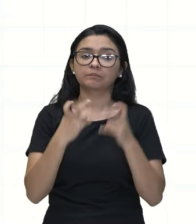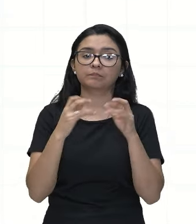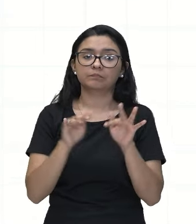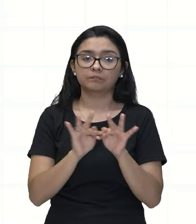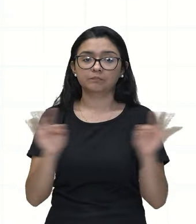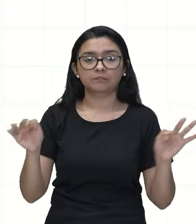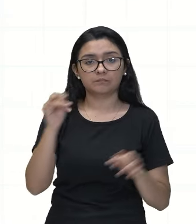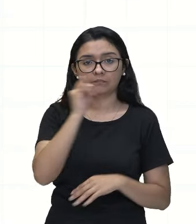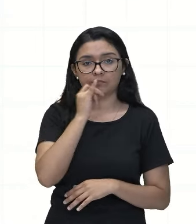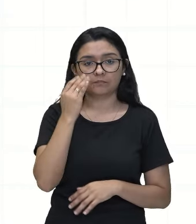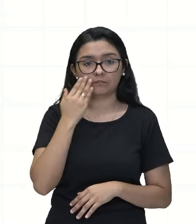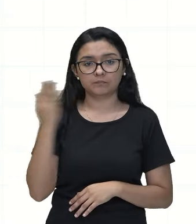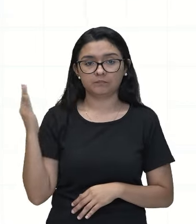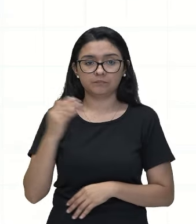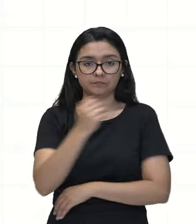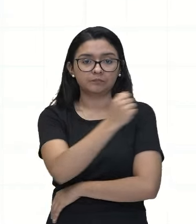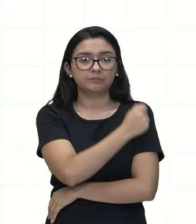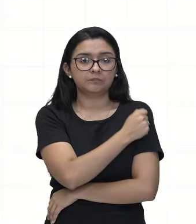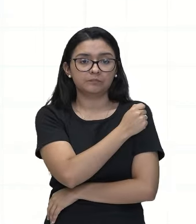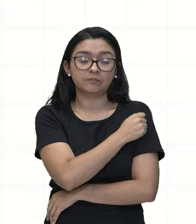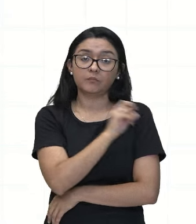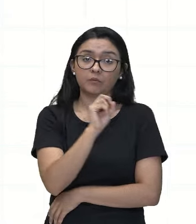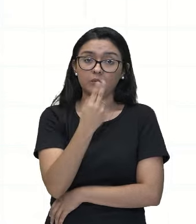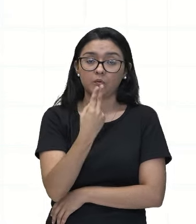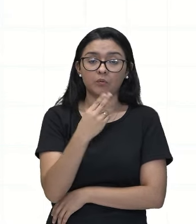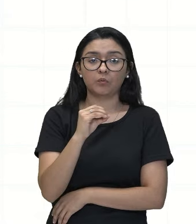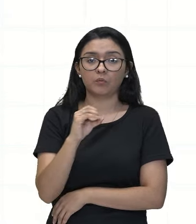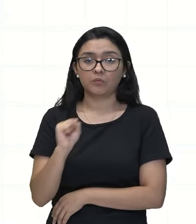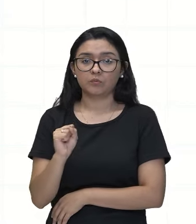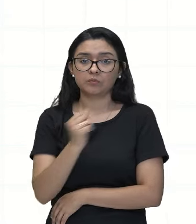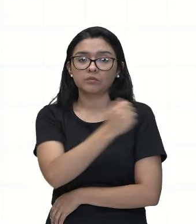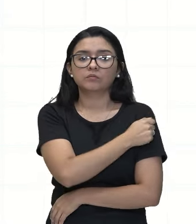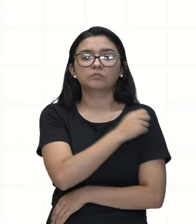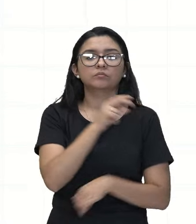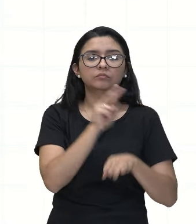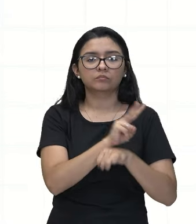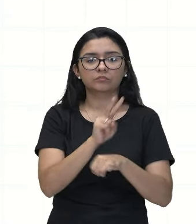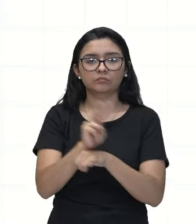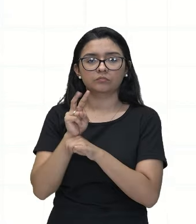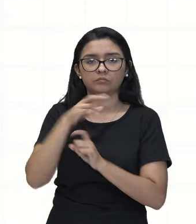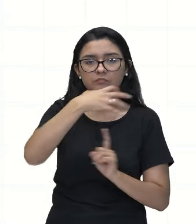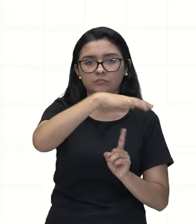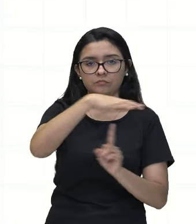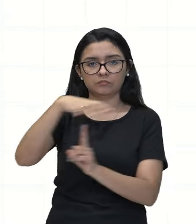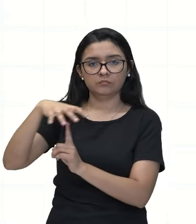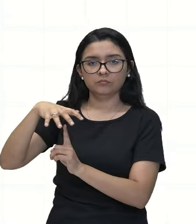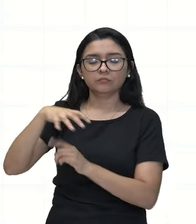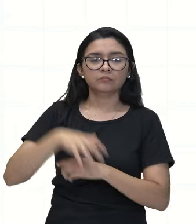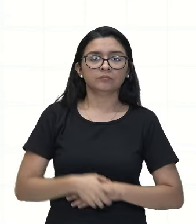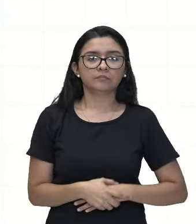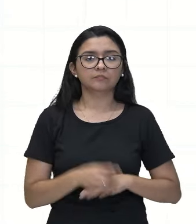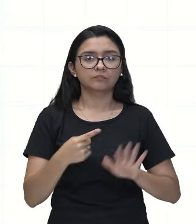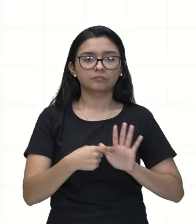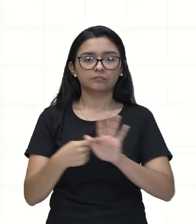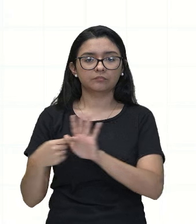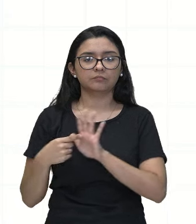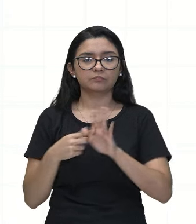o aluno ou os alunos cuidarão da exposição aqui